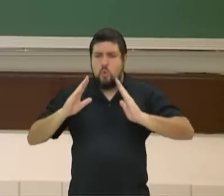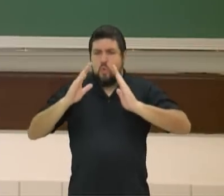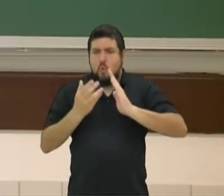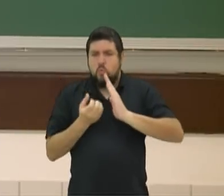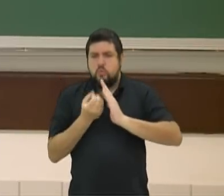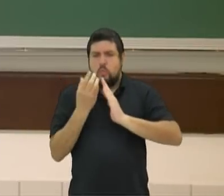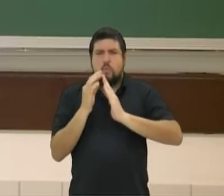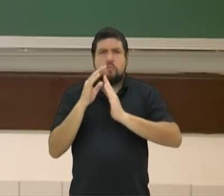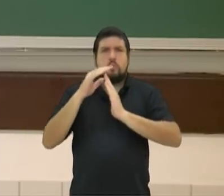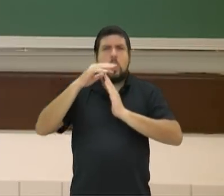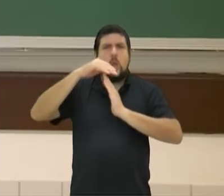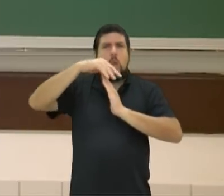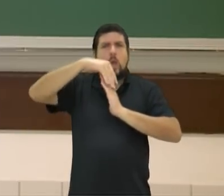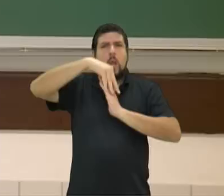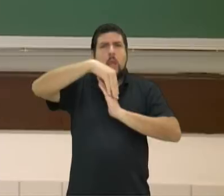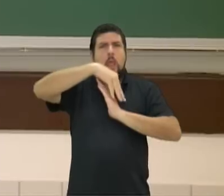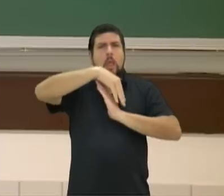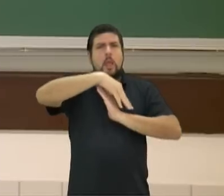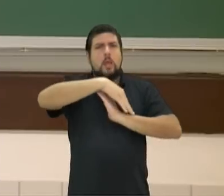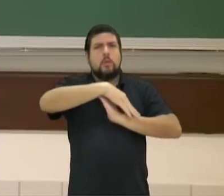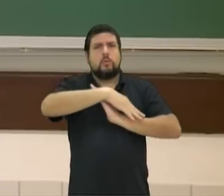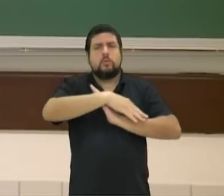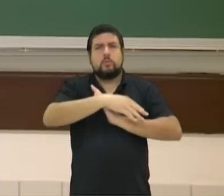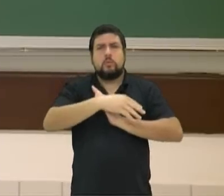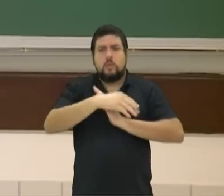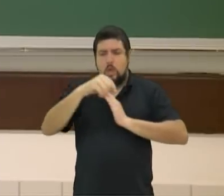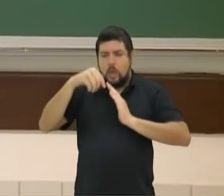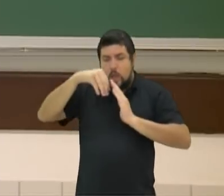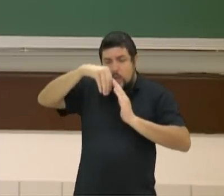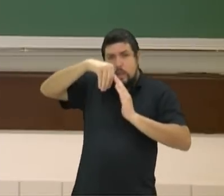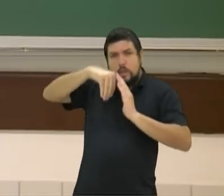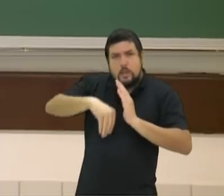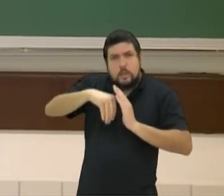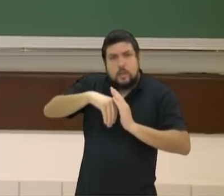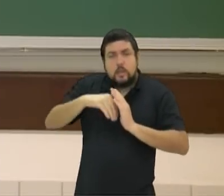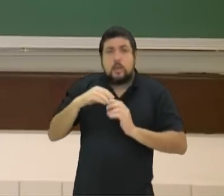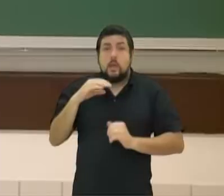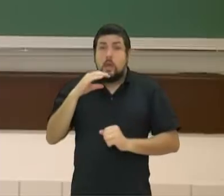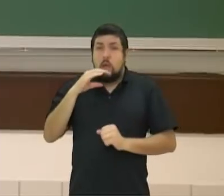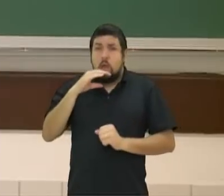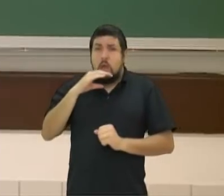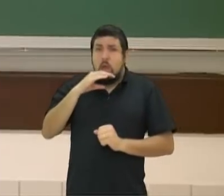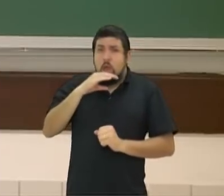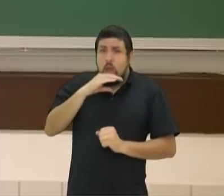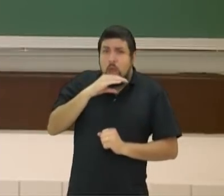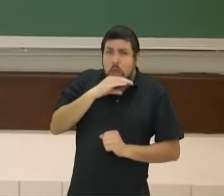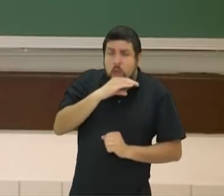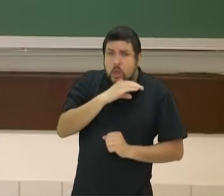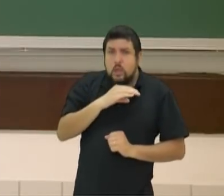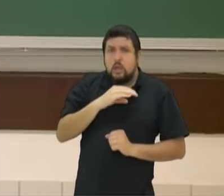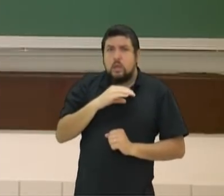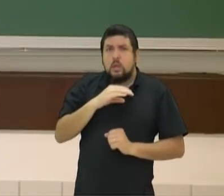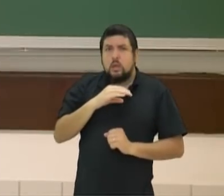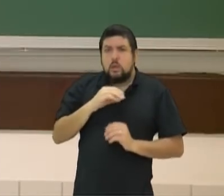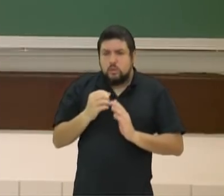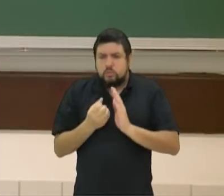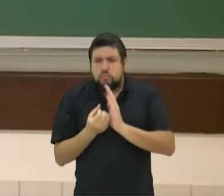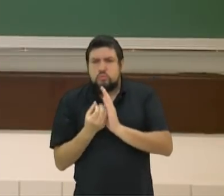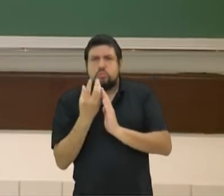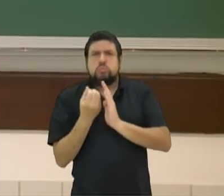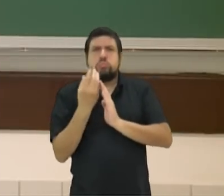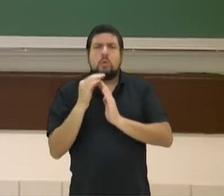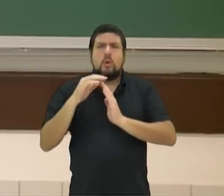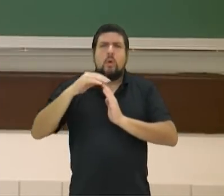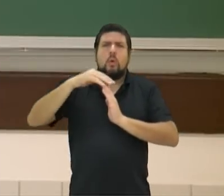tem uma temperatura que também é jogada do núcleo para a parte da crosta. Então a temperatura do planeta aumentava